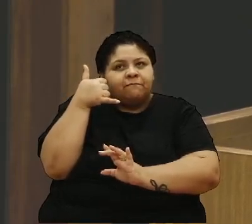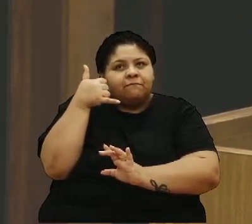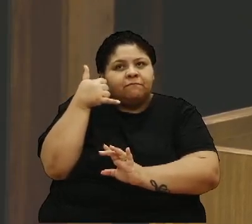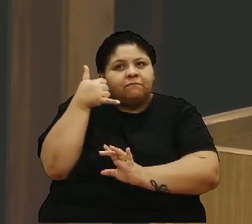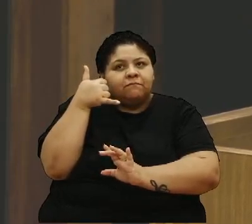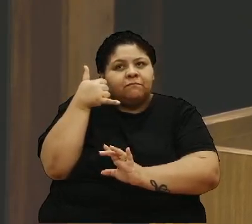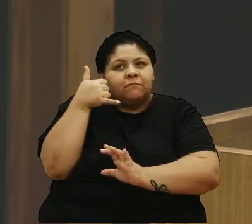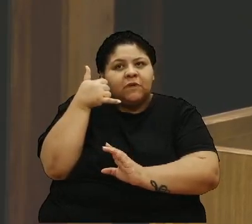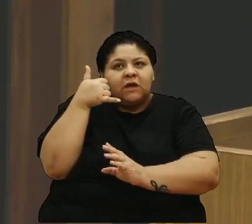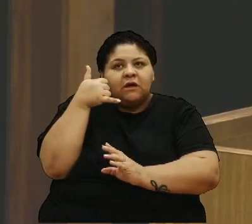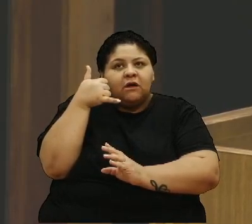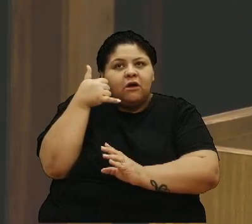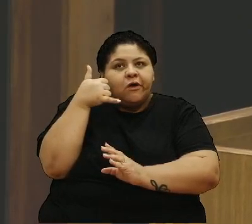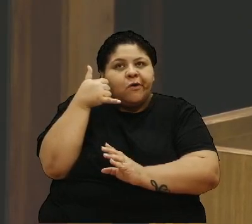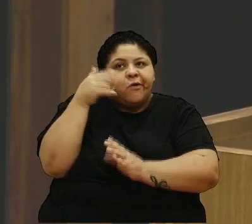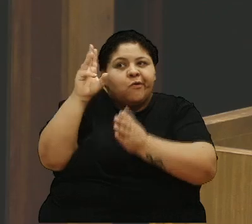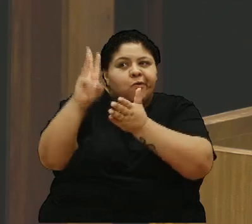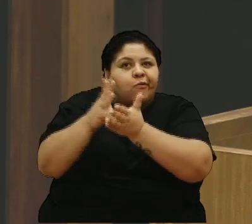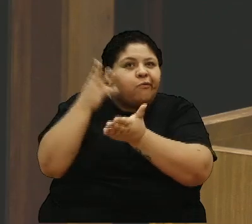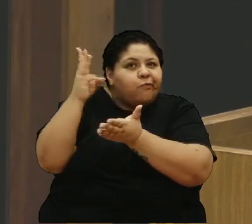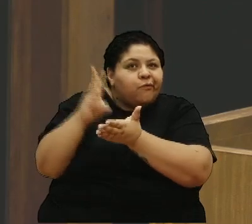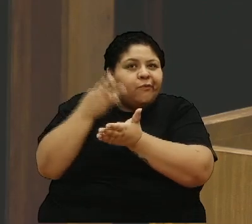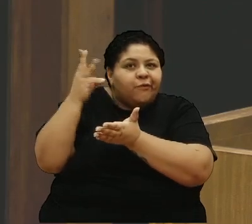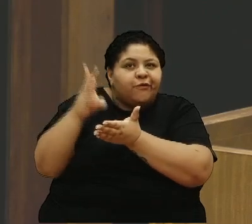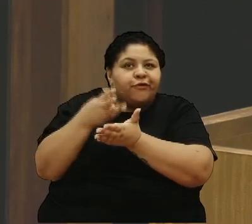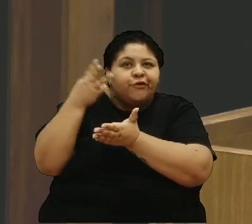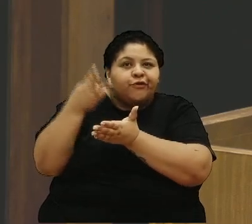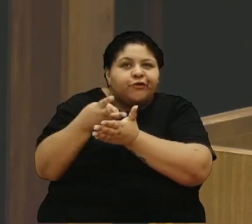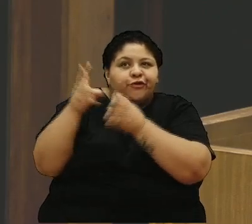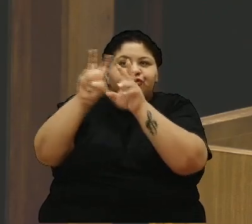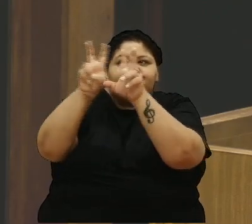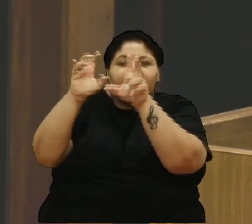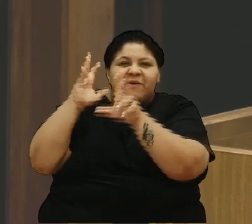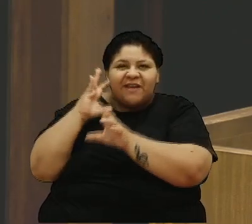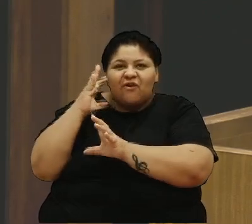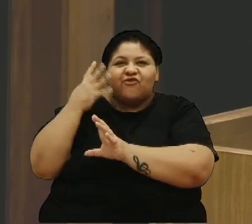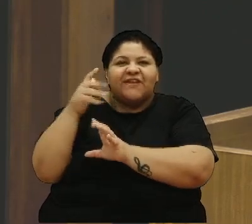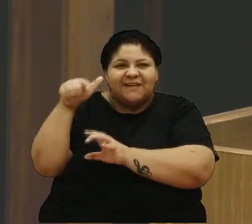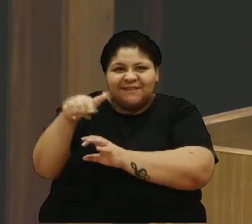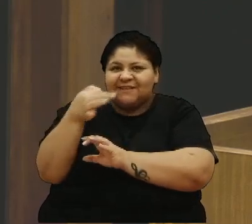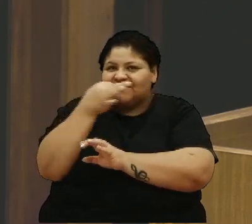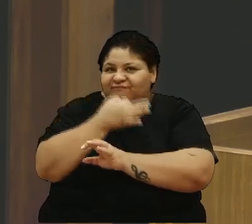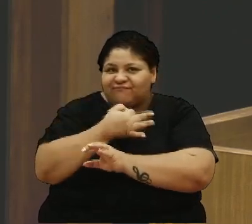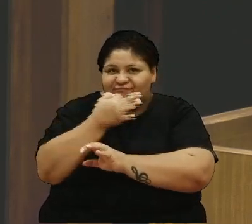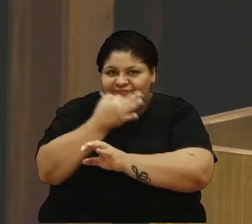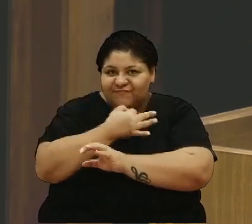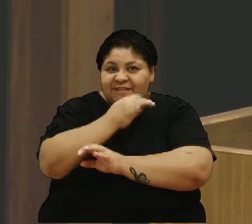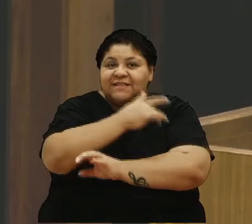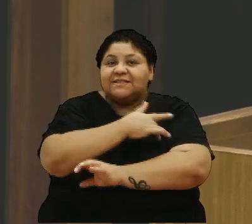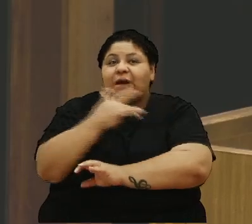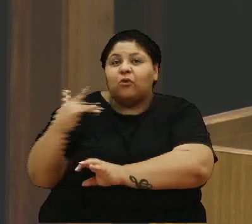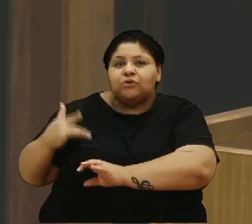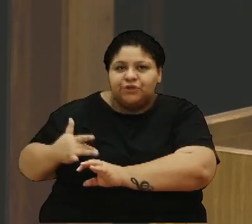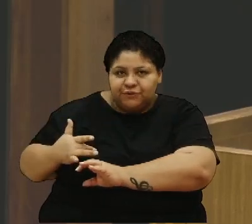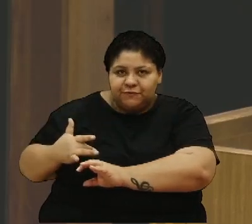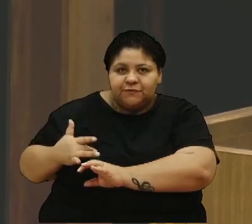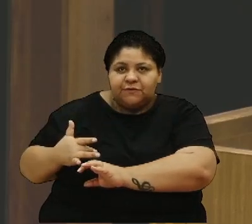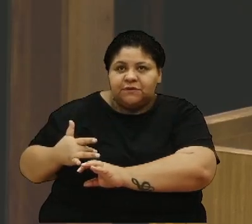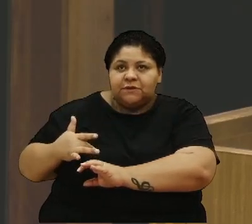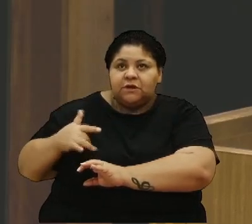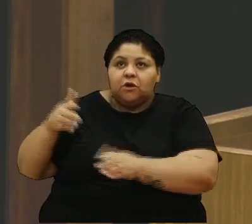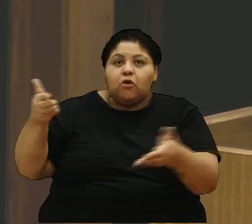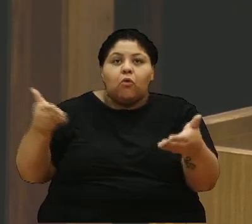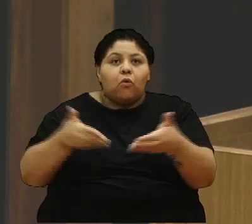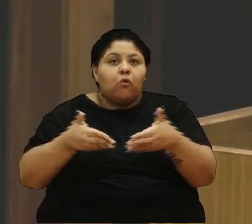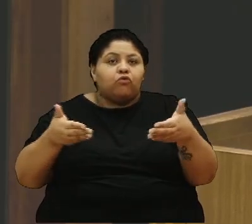lotando de mensagens de um tema que é recorrente na cidade, que é o tema da saúde. Então, esse grande expediente